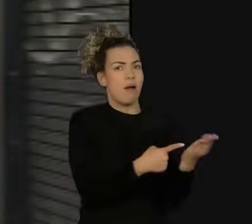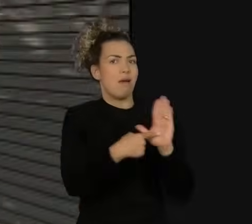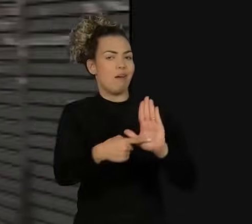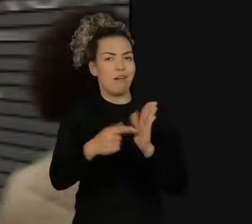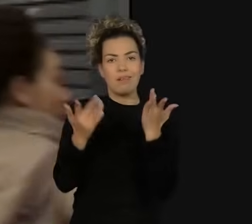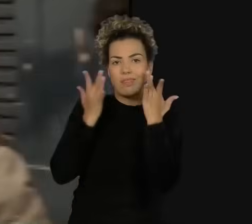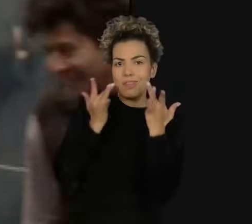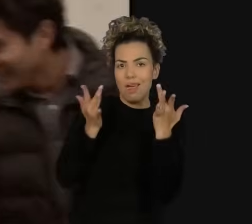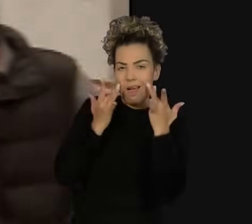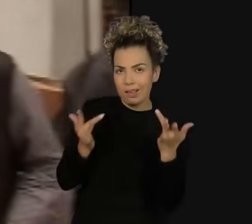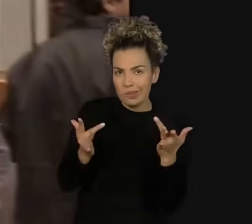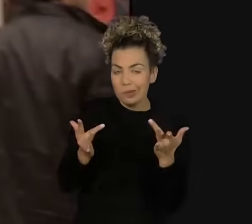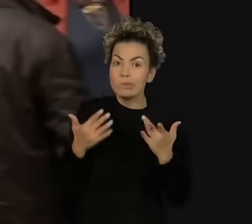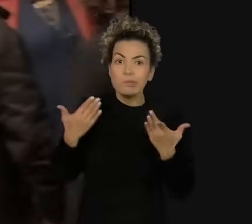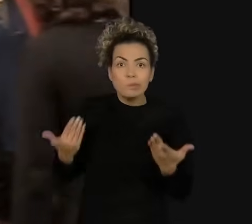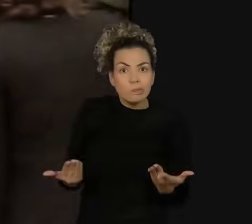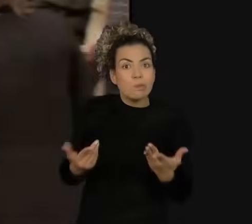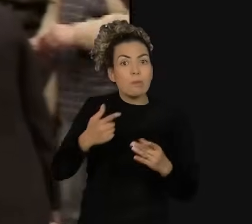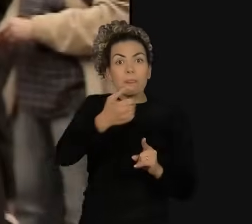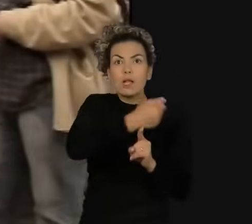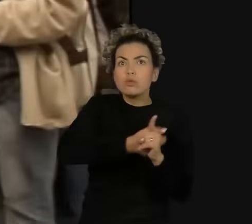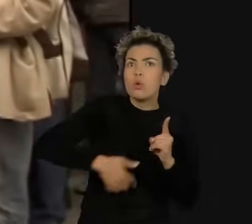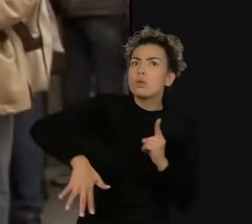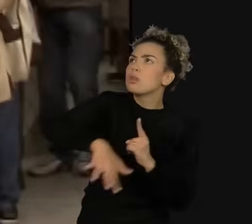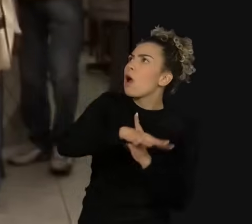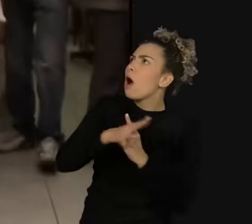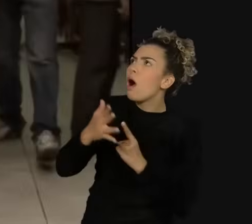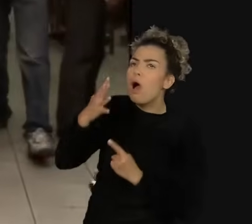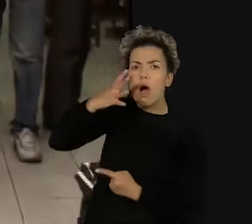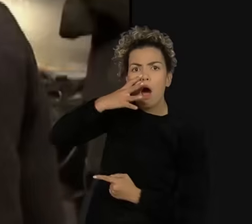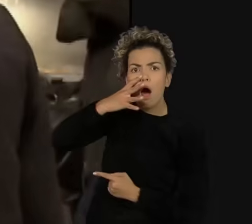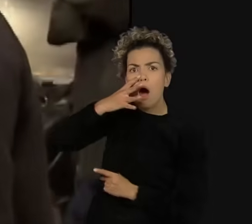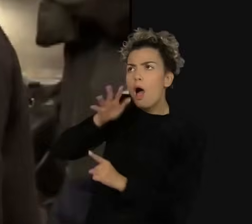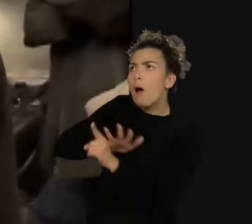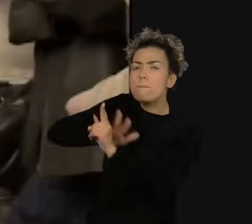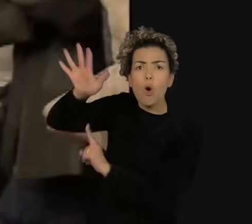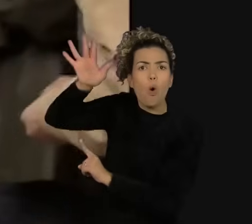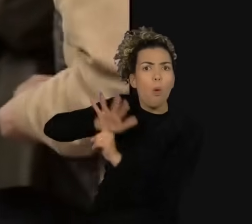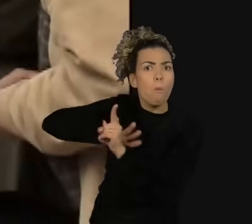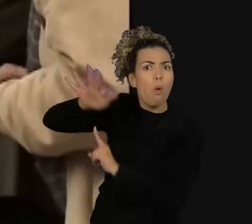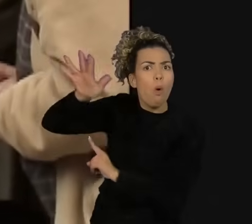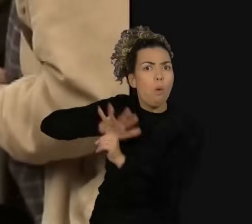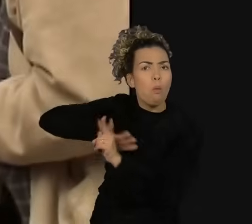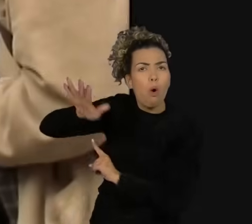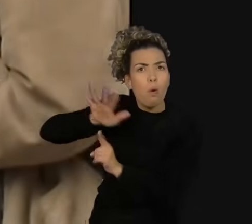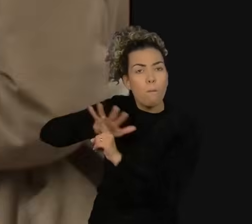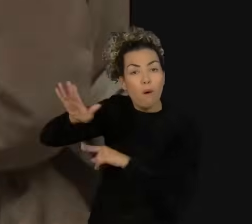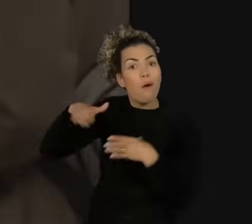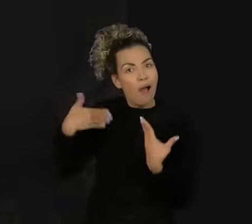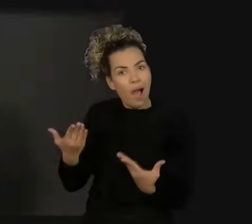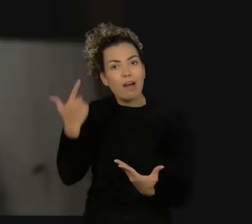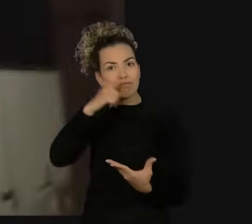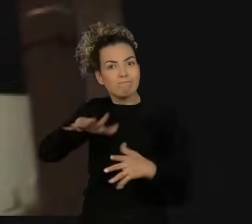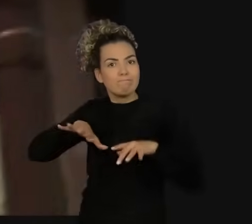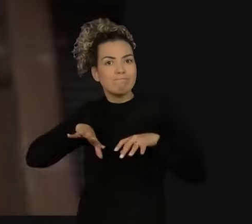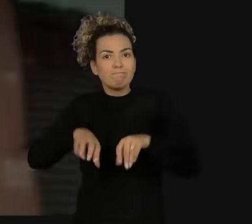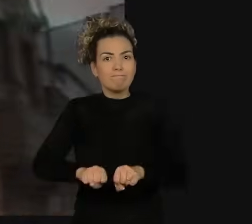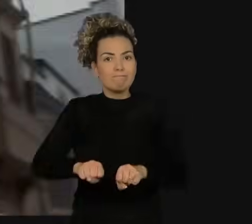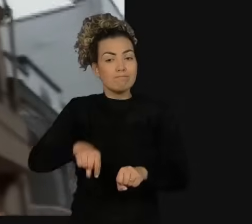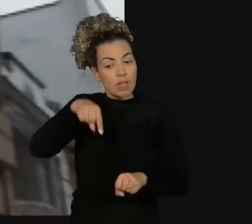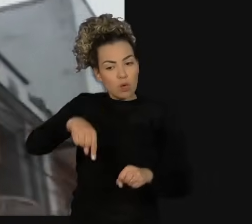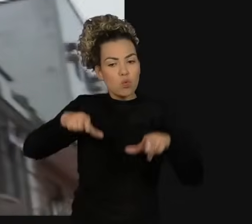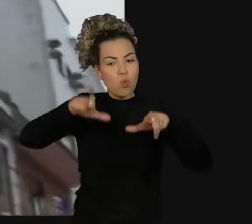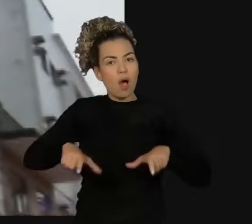O forte engajamento social e político levou o grupo a estabelecer a sua sede na região da Luz,